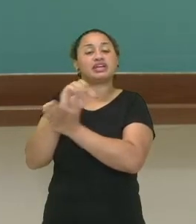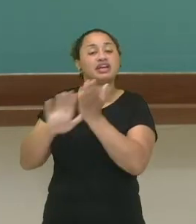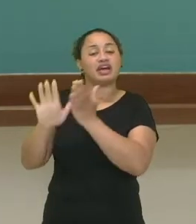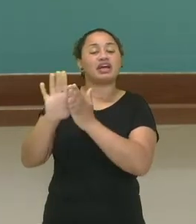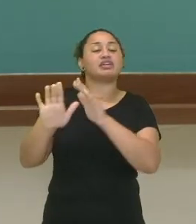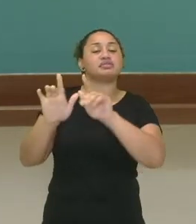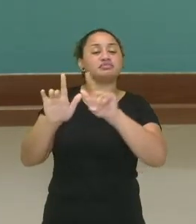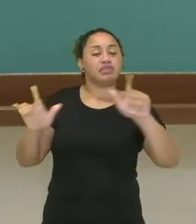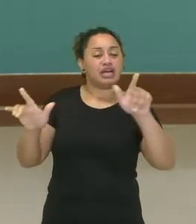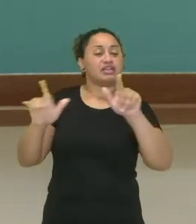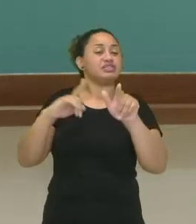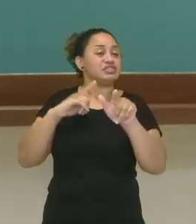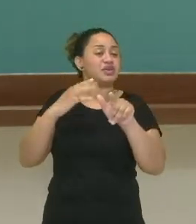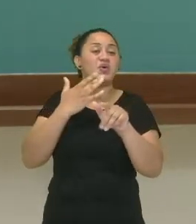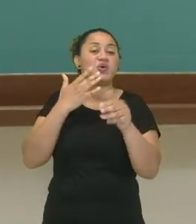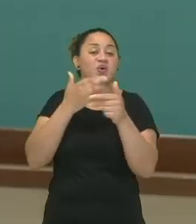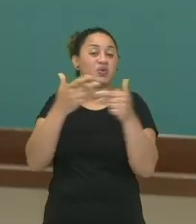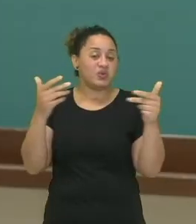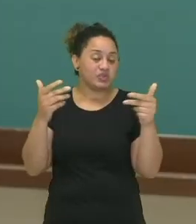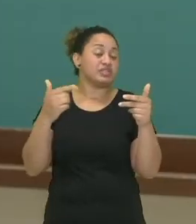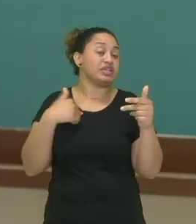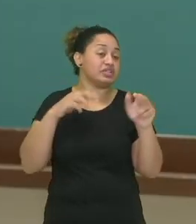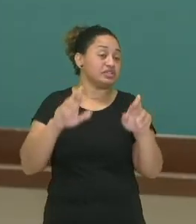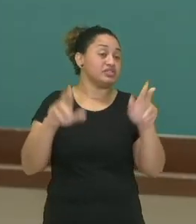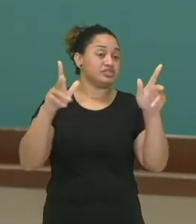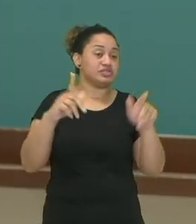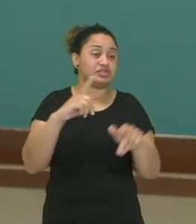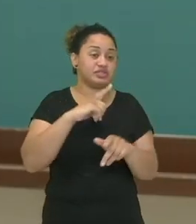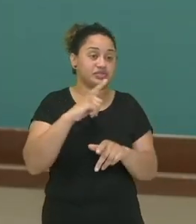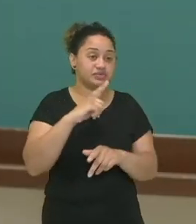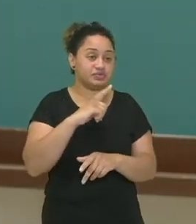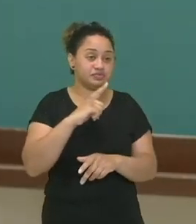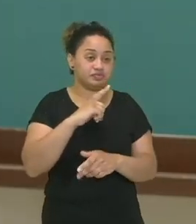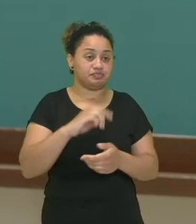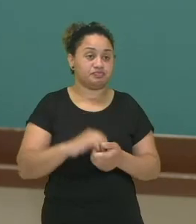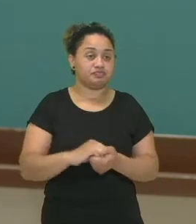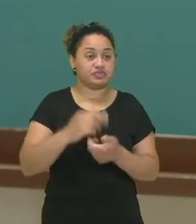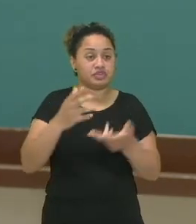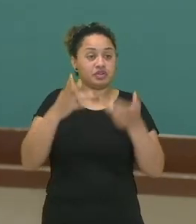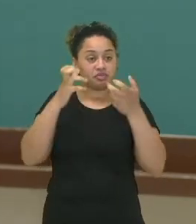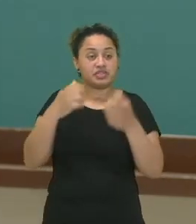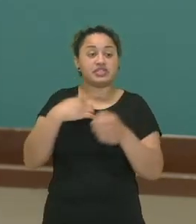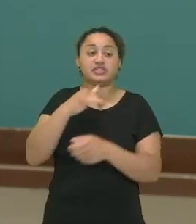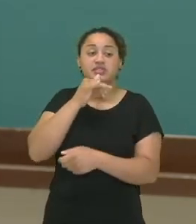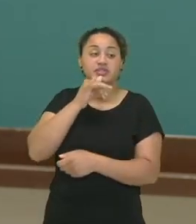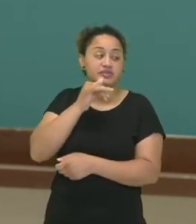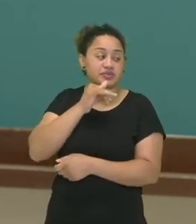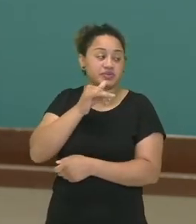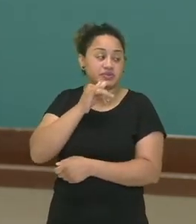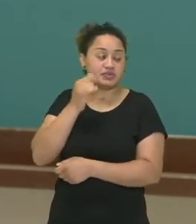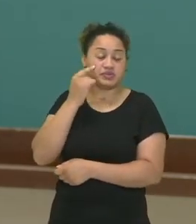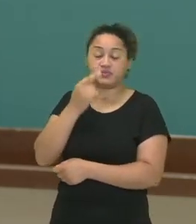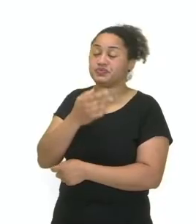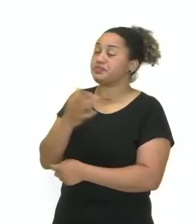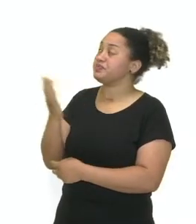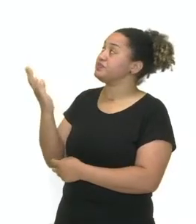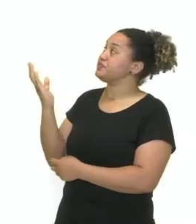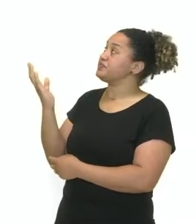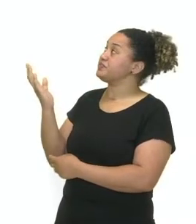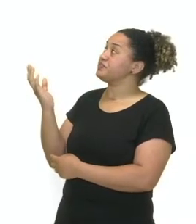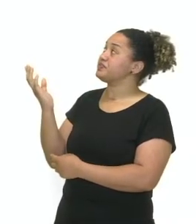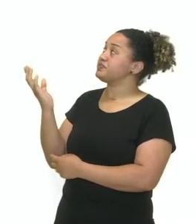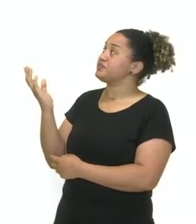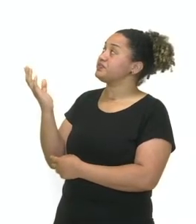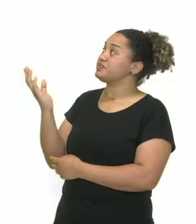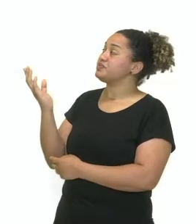gravura colorida, tá? Então essa é a diferença. Olha só, um exemplo aqui, né, de uma cromoxilogravura,